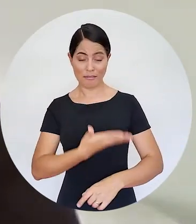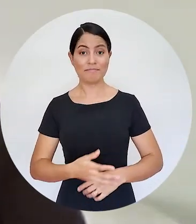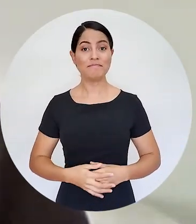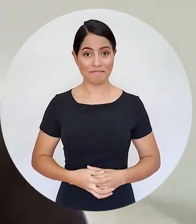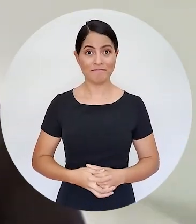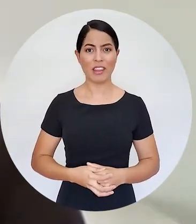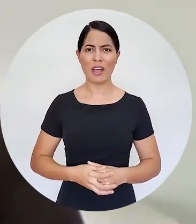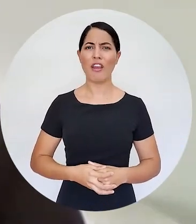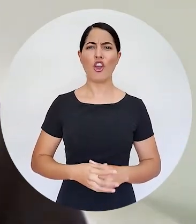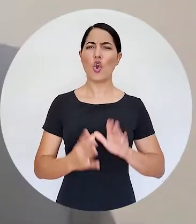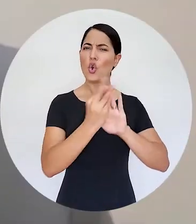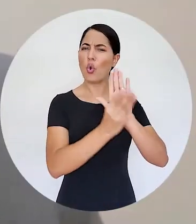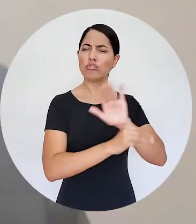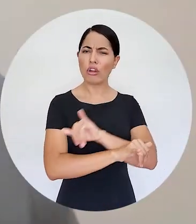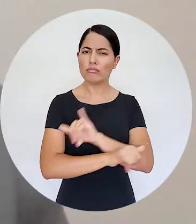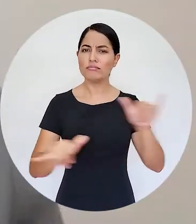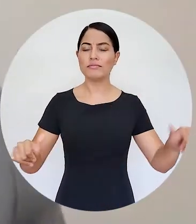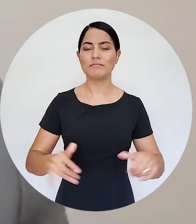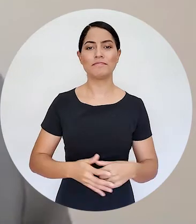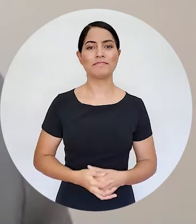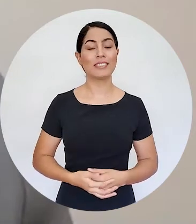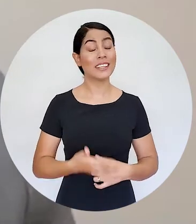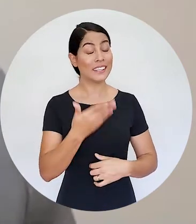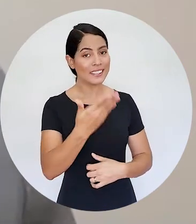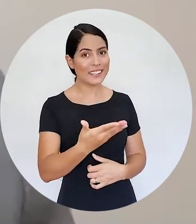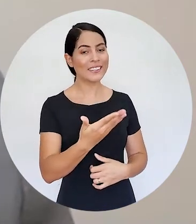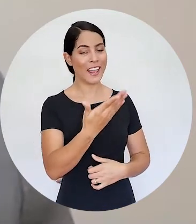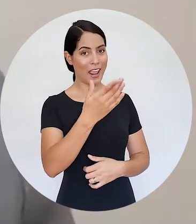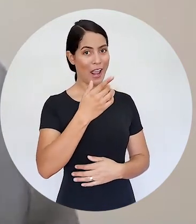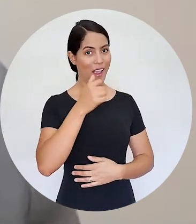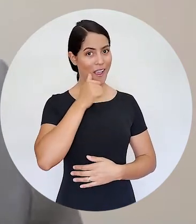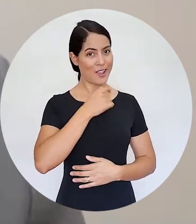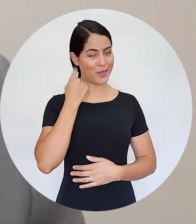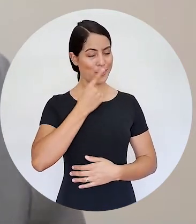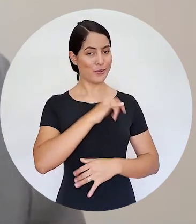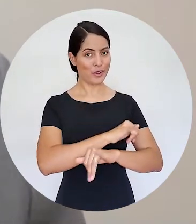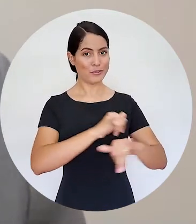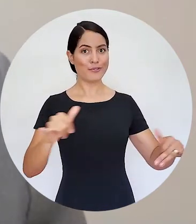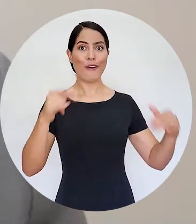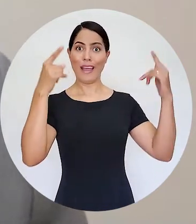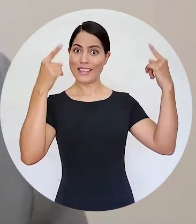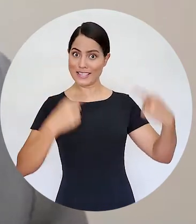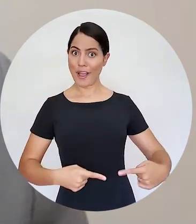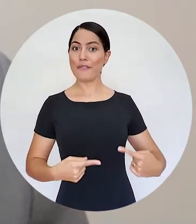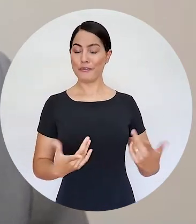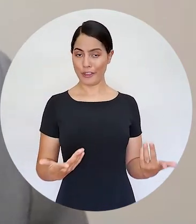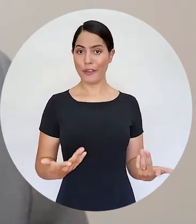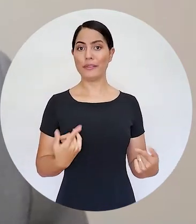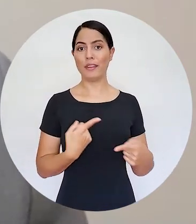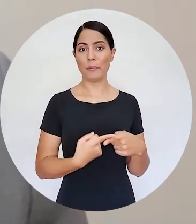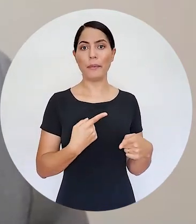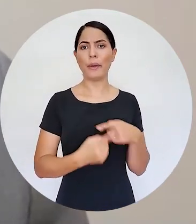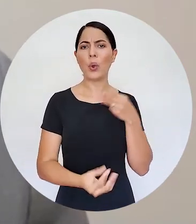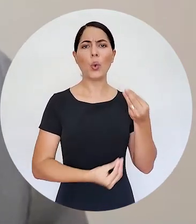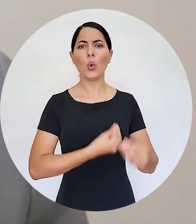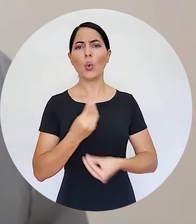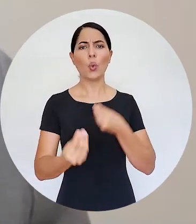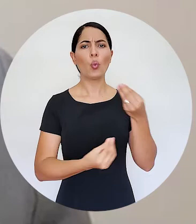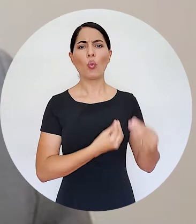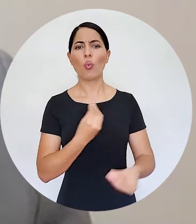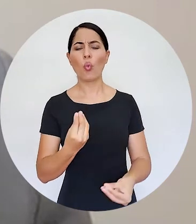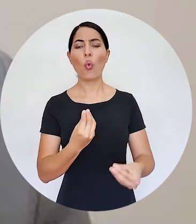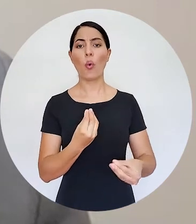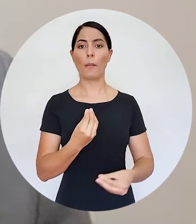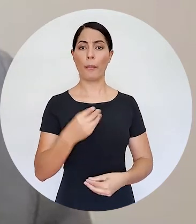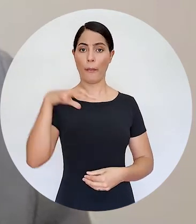e produzir muito conteúdo a próxima pergunta então eu trago um pouquinho disse que a gente falou a pouco e não é um grande desafio dos jovens advogados